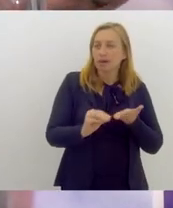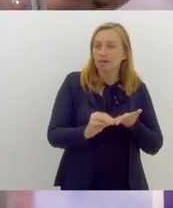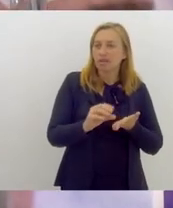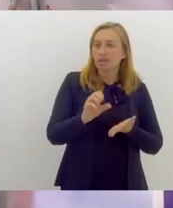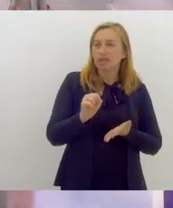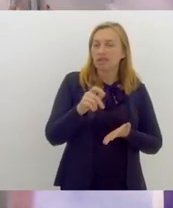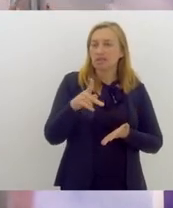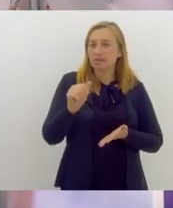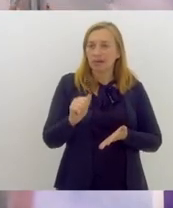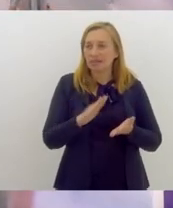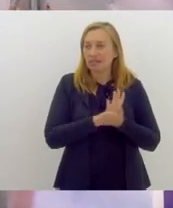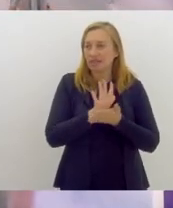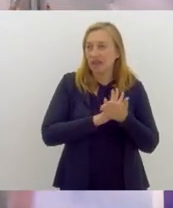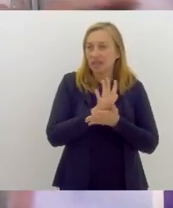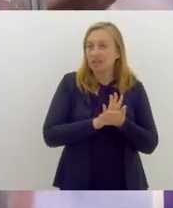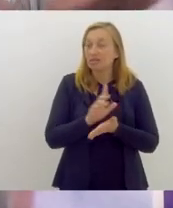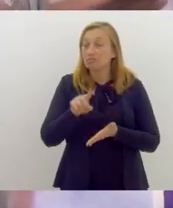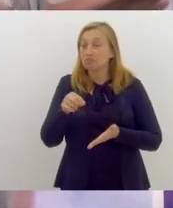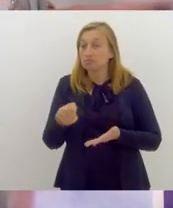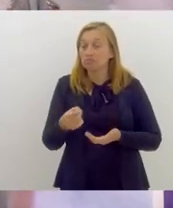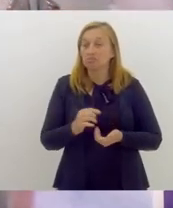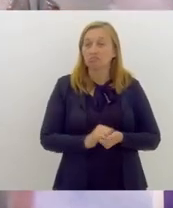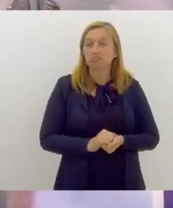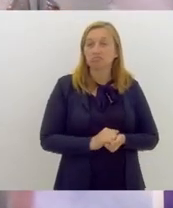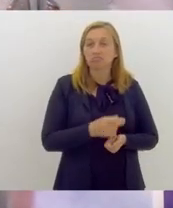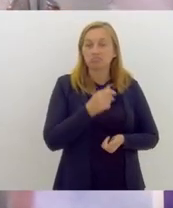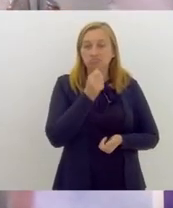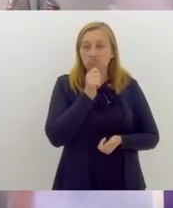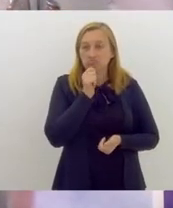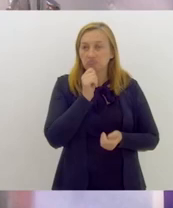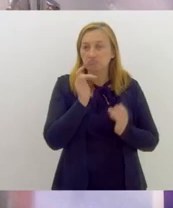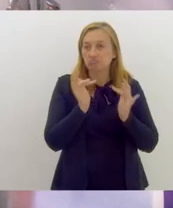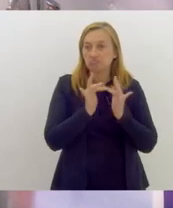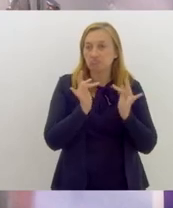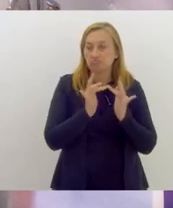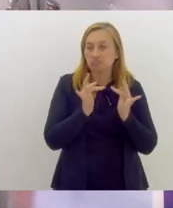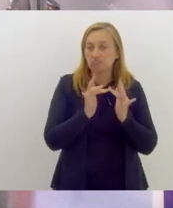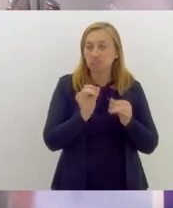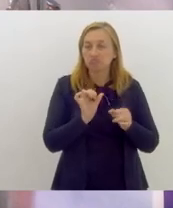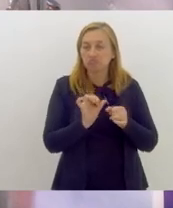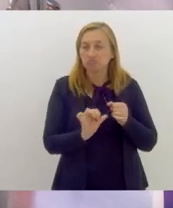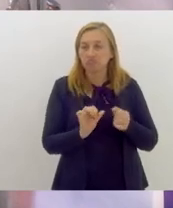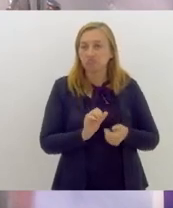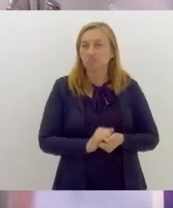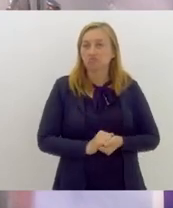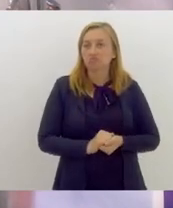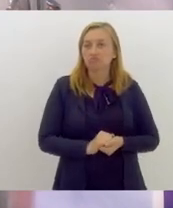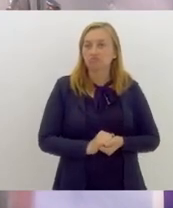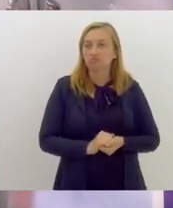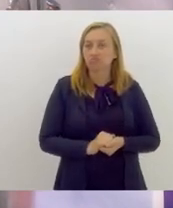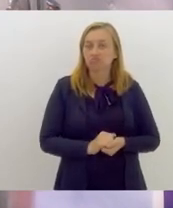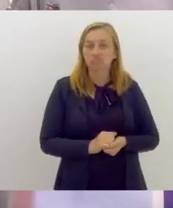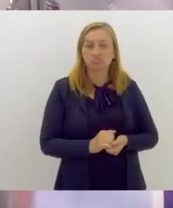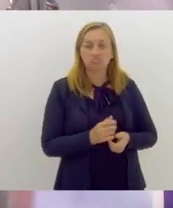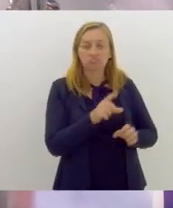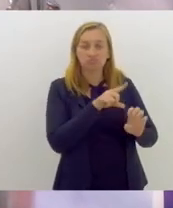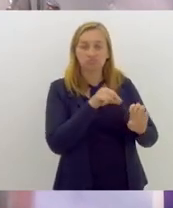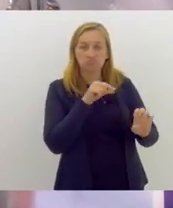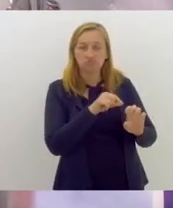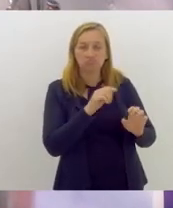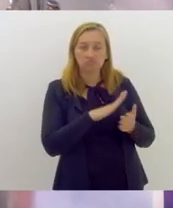seca mais nada desde então nenhum contato foi realizado por nenhum empreendedor